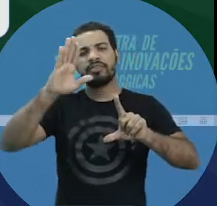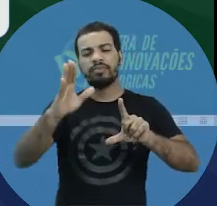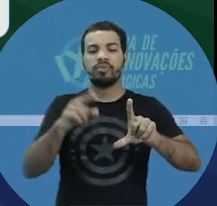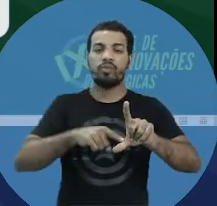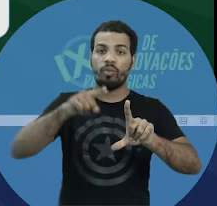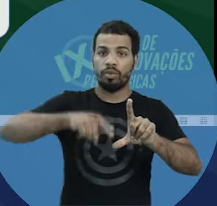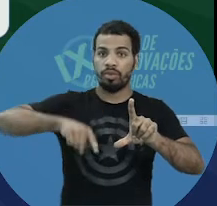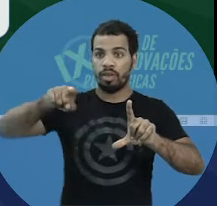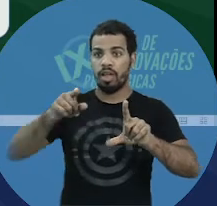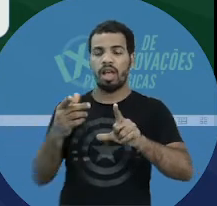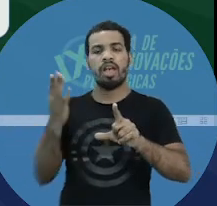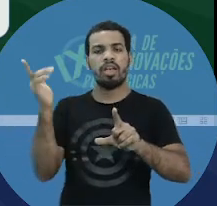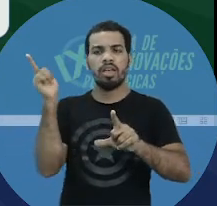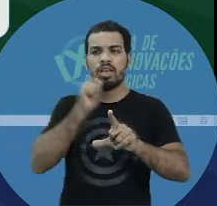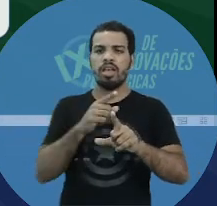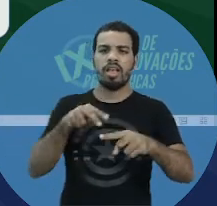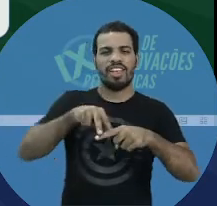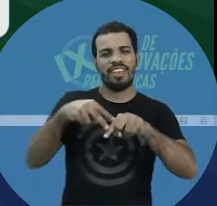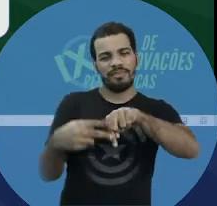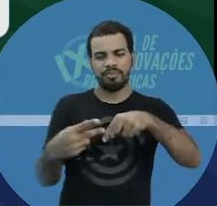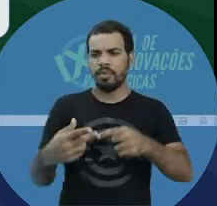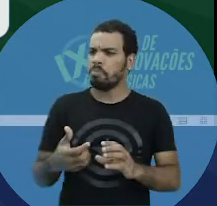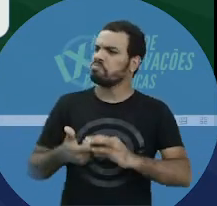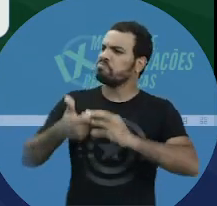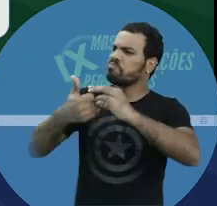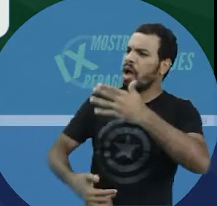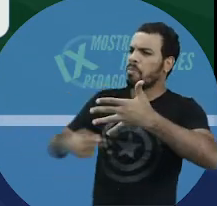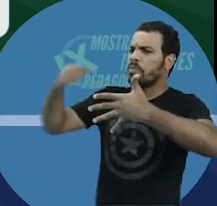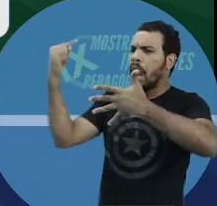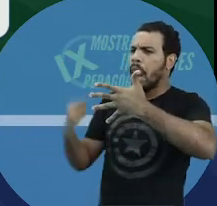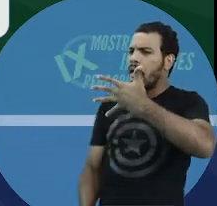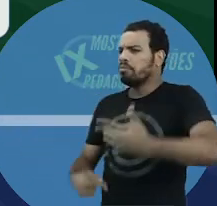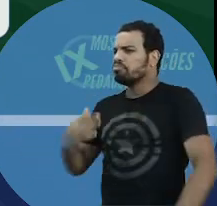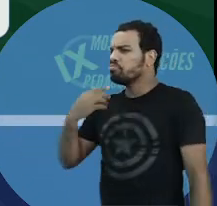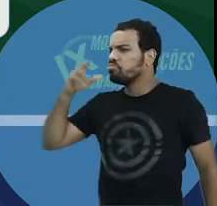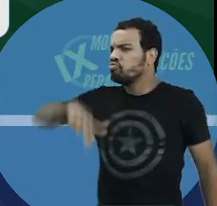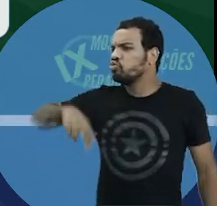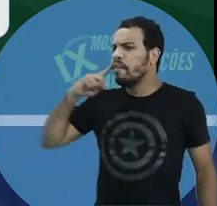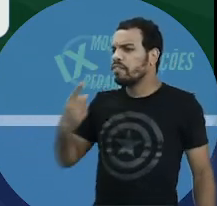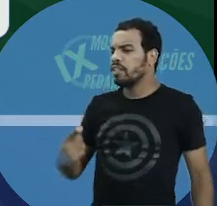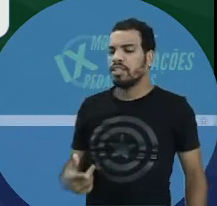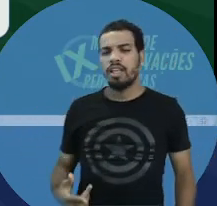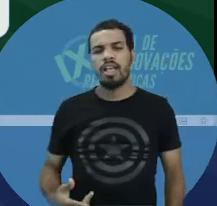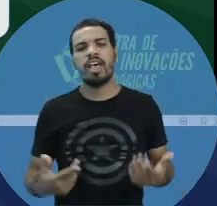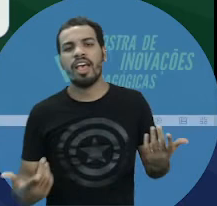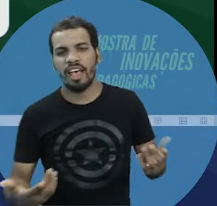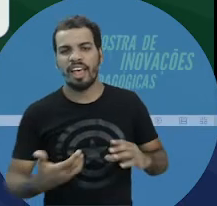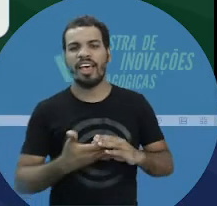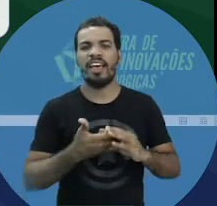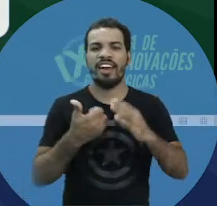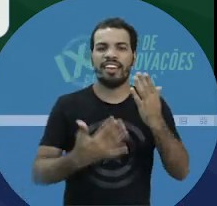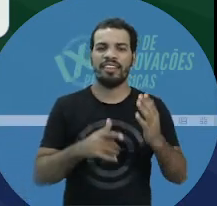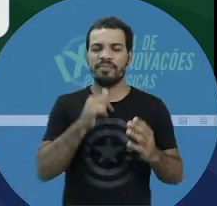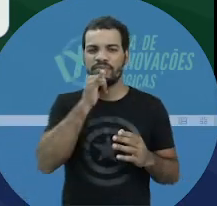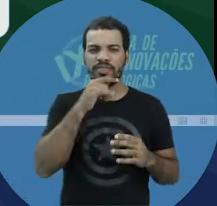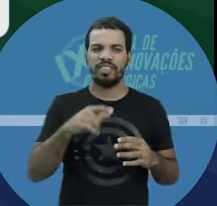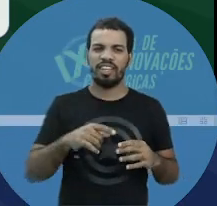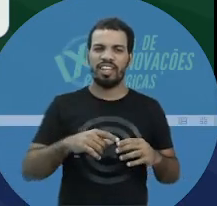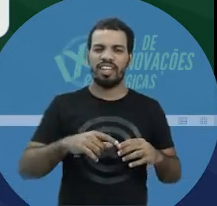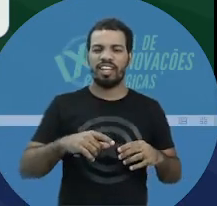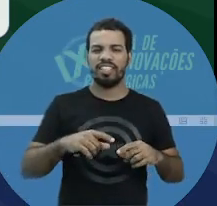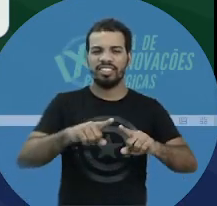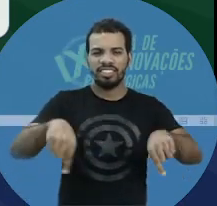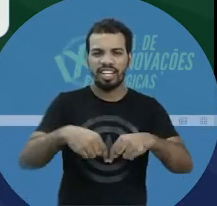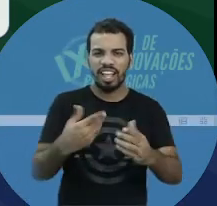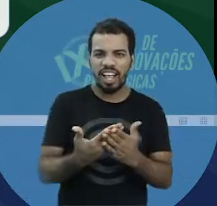Poxa, professora, tantas características assim, eu não tinha tanta percepção disso. Às vezes aquela característica que eu vi ali na sala de aula do colega, a orelhazinha,